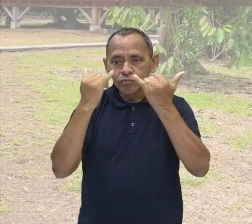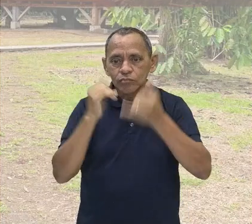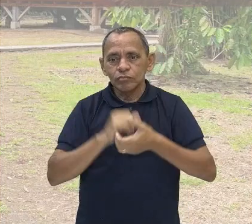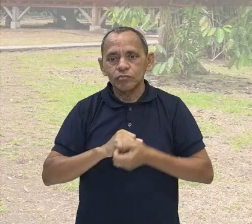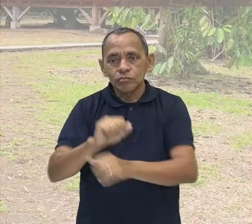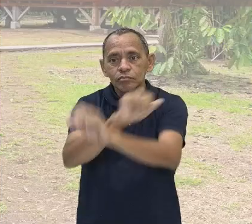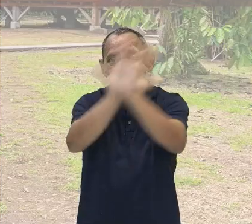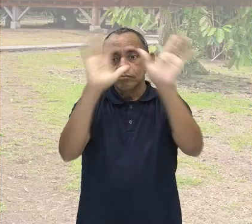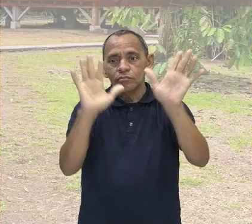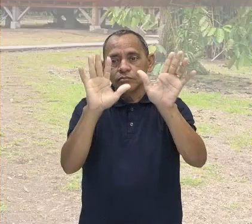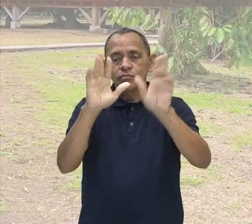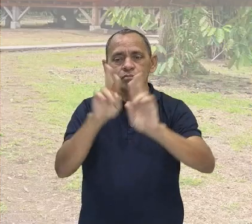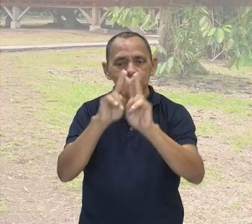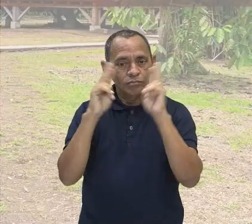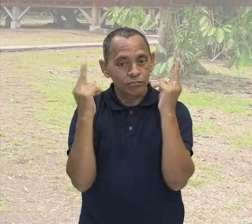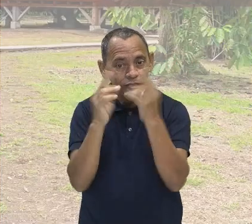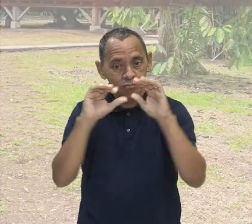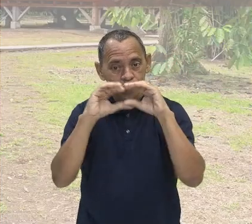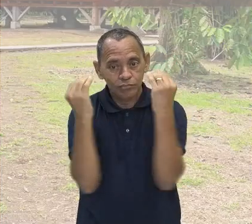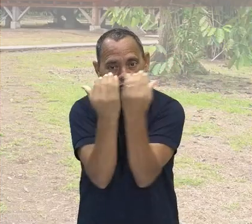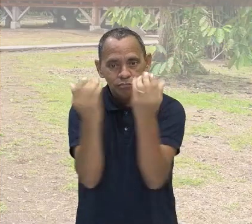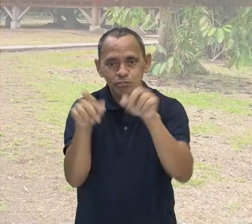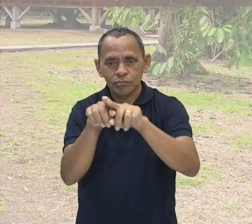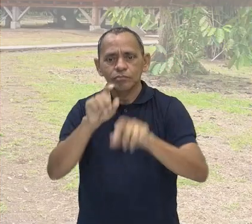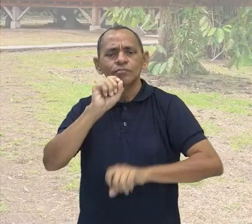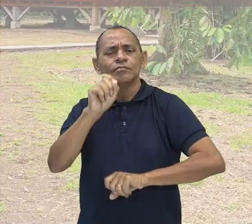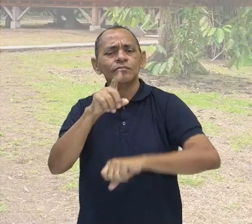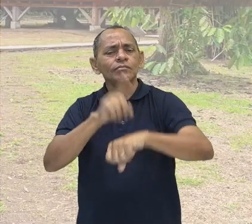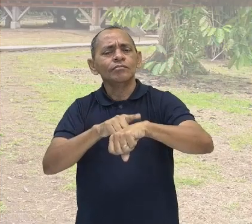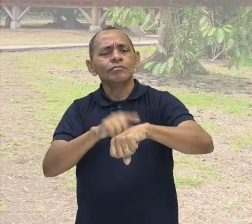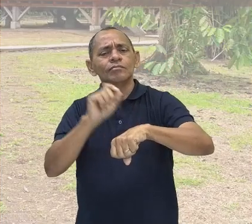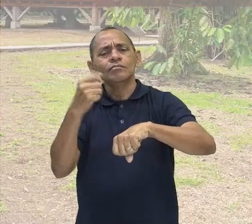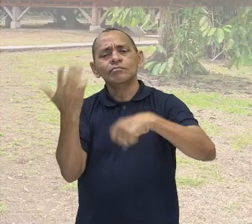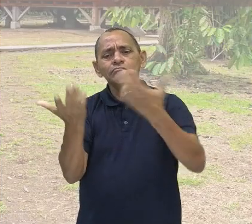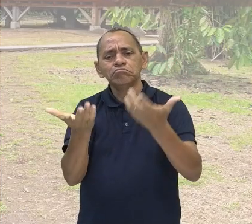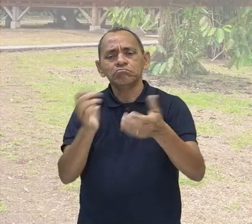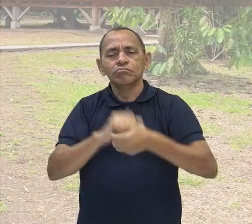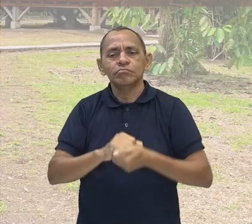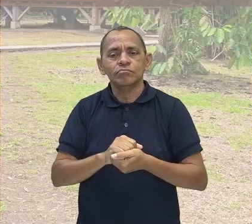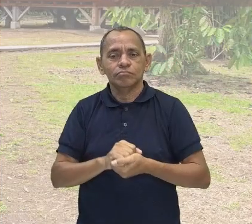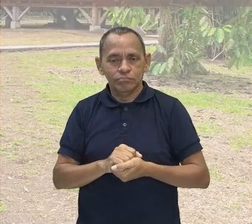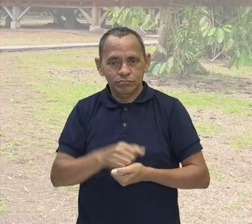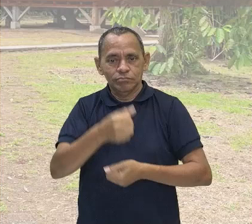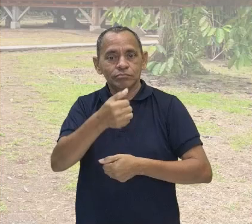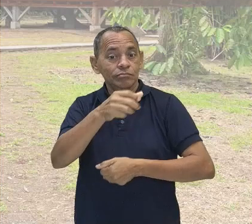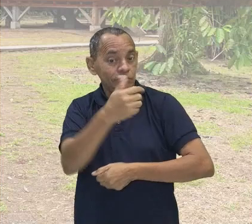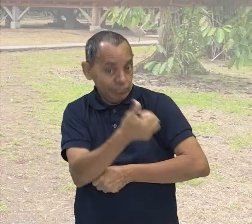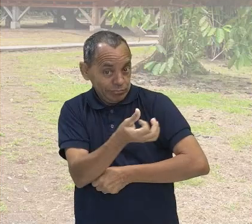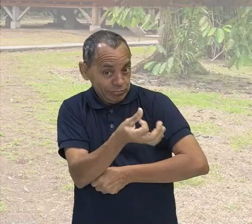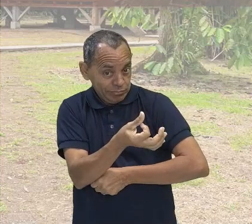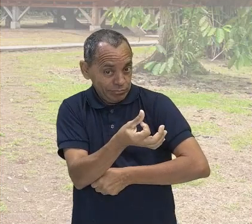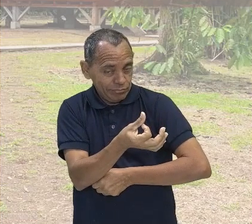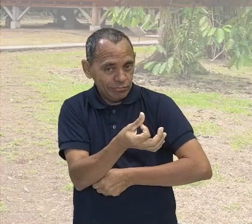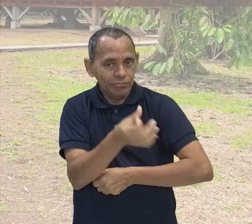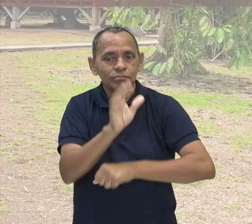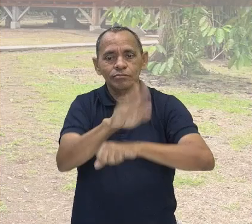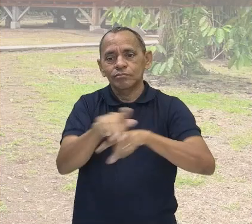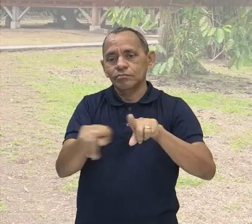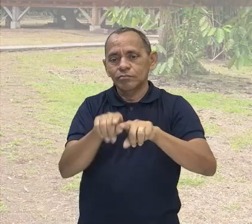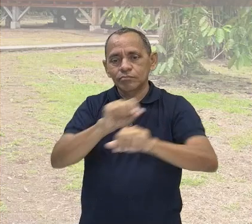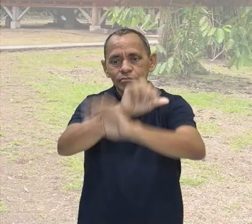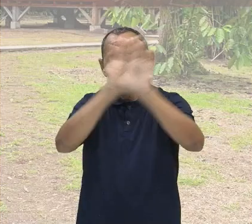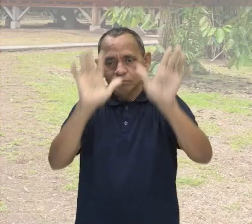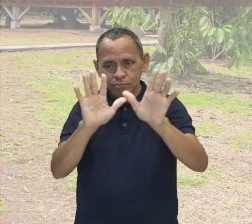estou falando? Sobre uma reunião da comunidade. Que horas? Está expresso. Será às 18. Tudo muito objetivo, tudo muito claro, tudo aquilo